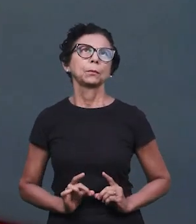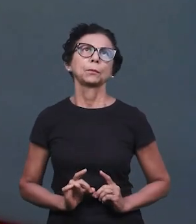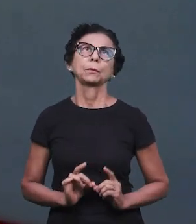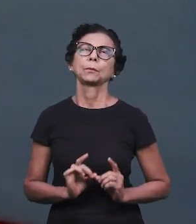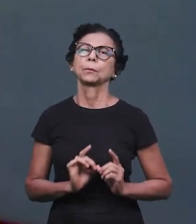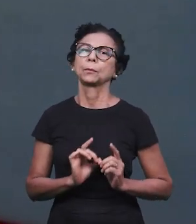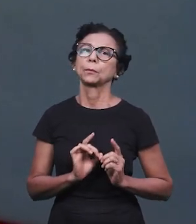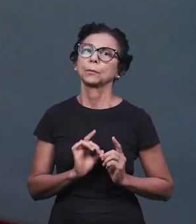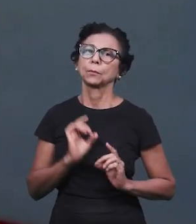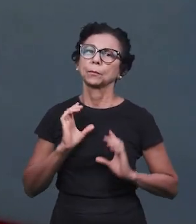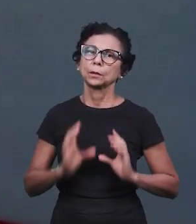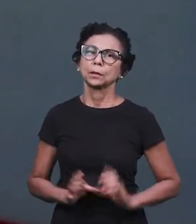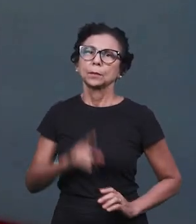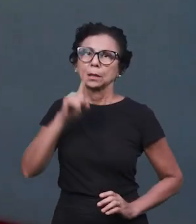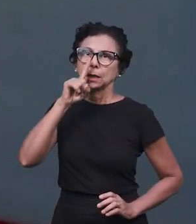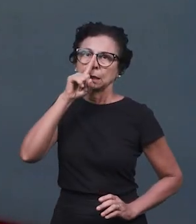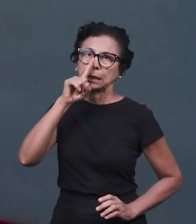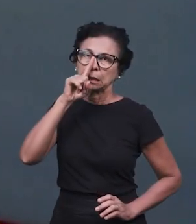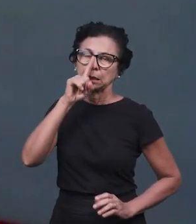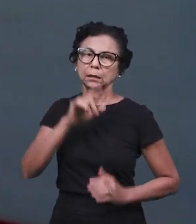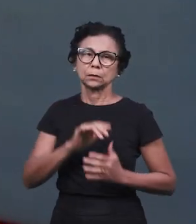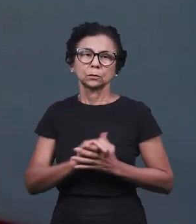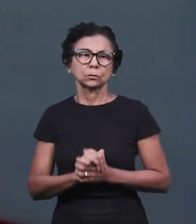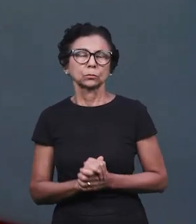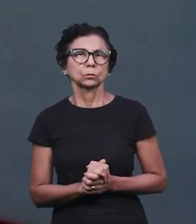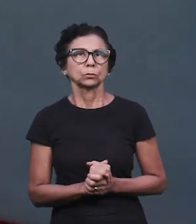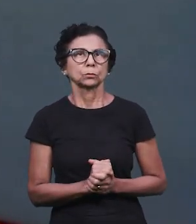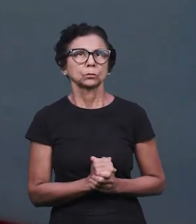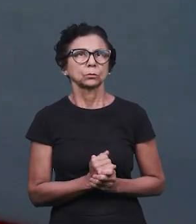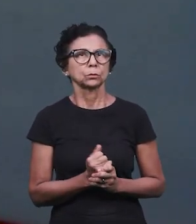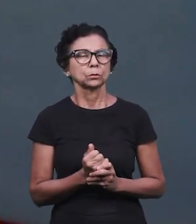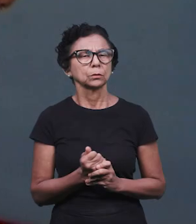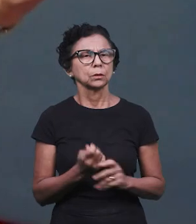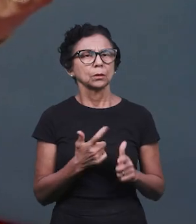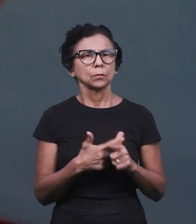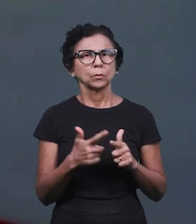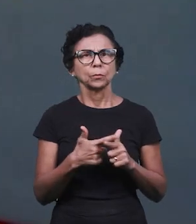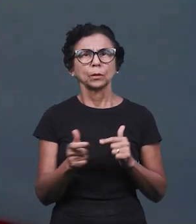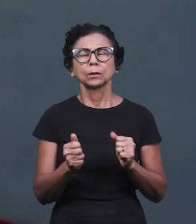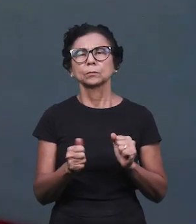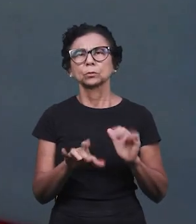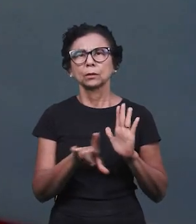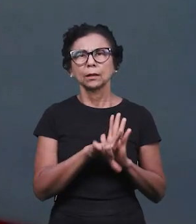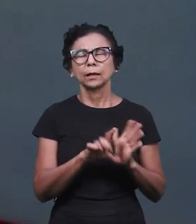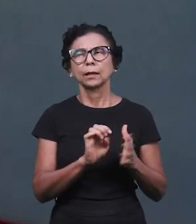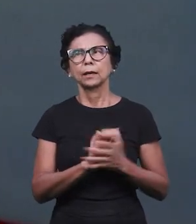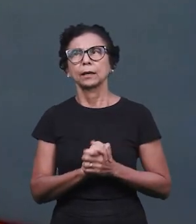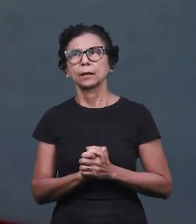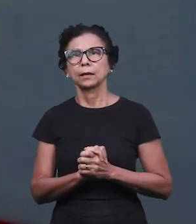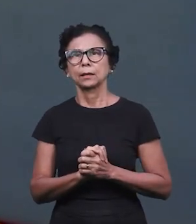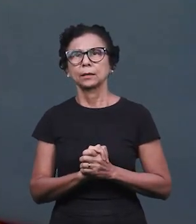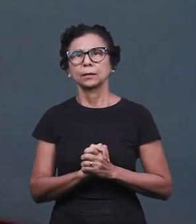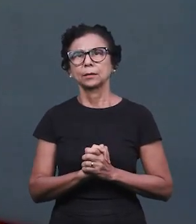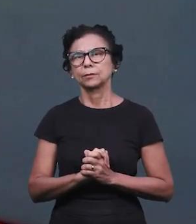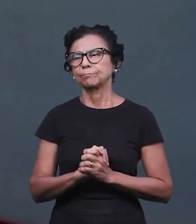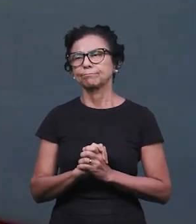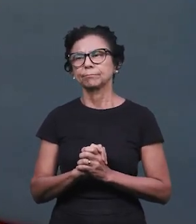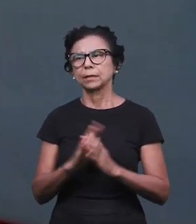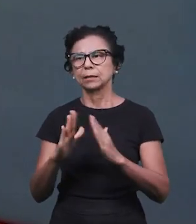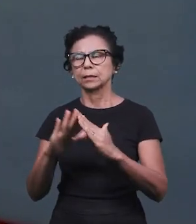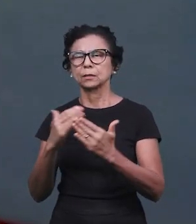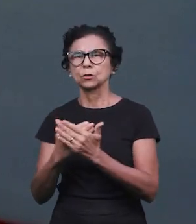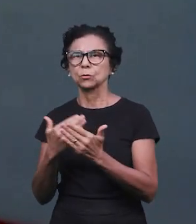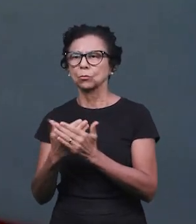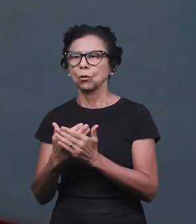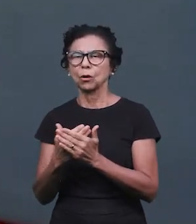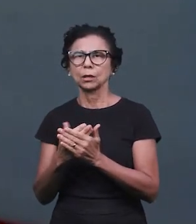risco, problemas com a lei, abandono, evasão escolar. Então as pessoas não entendem que é um